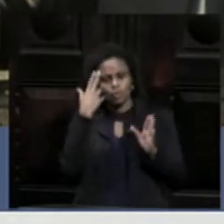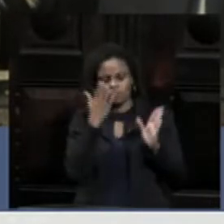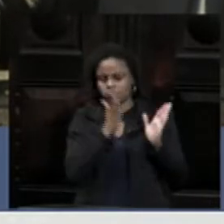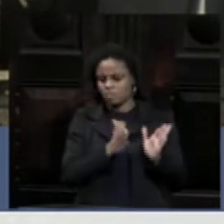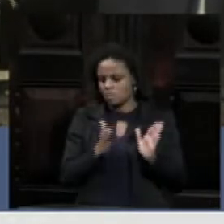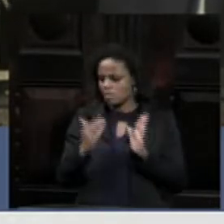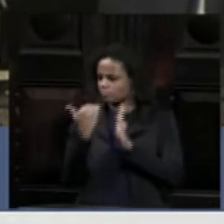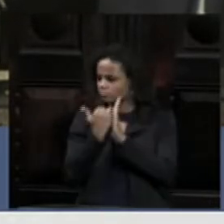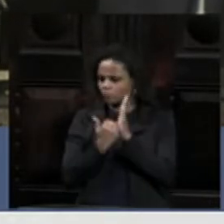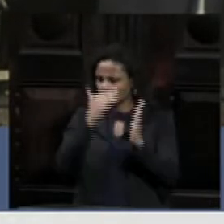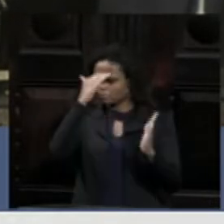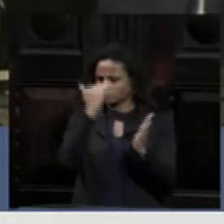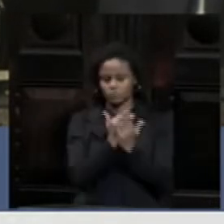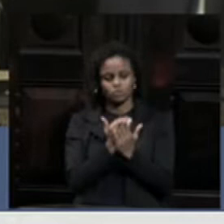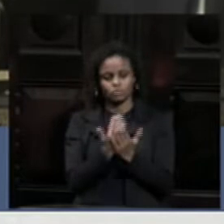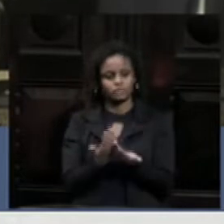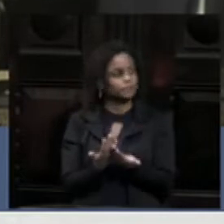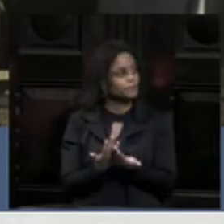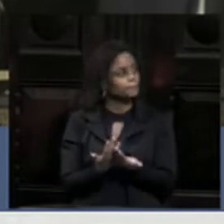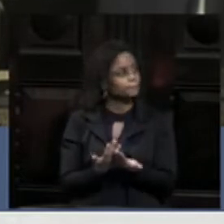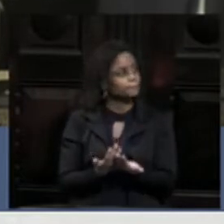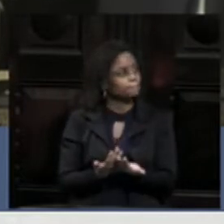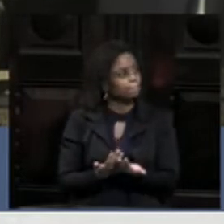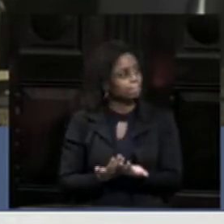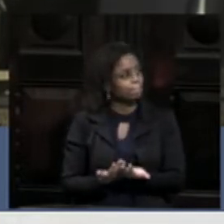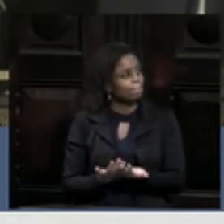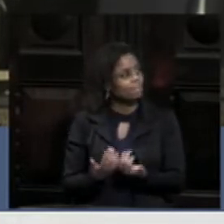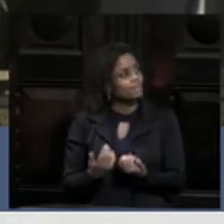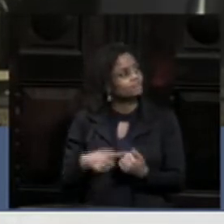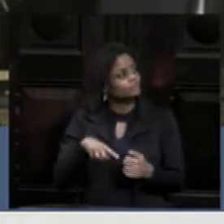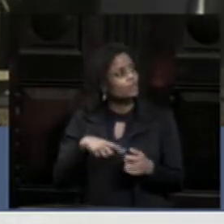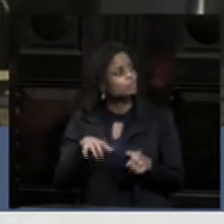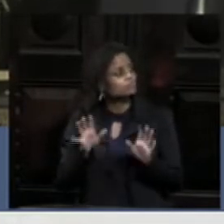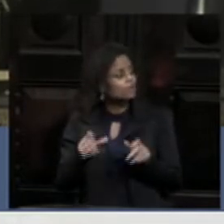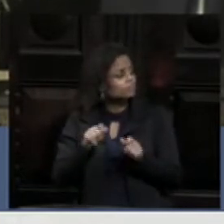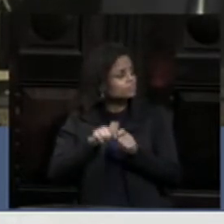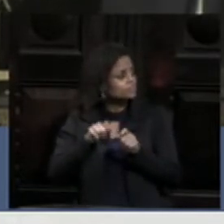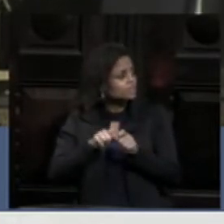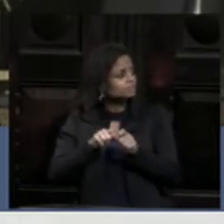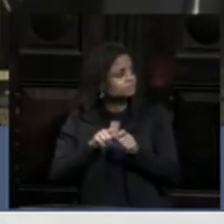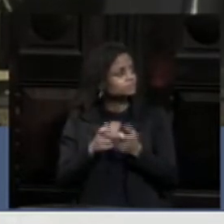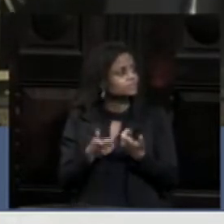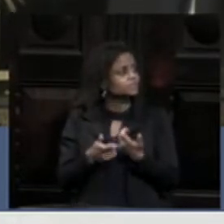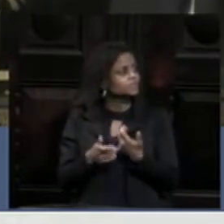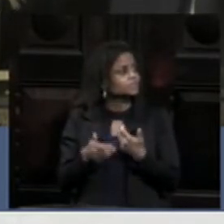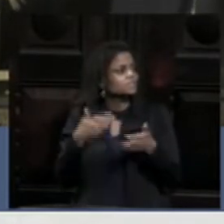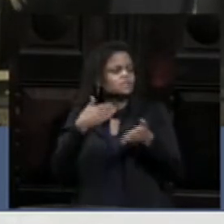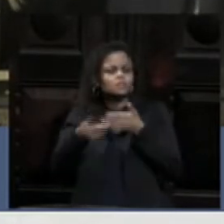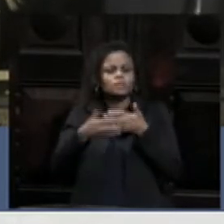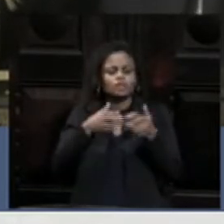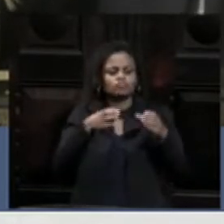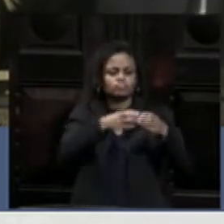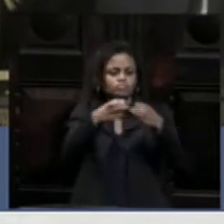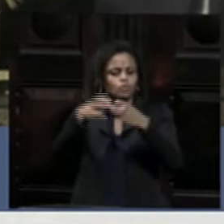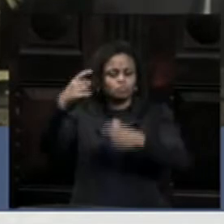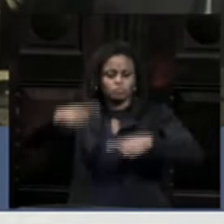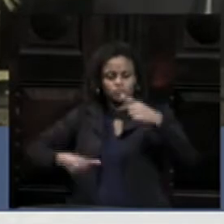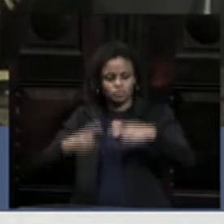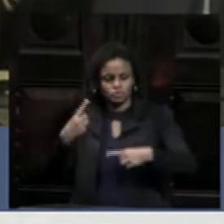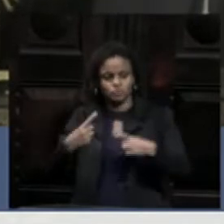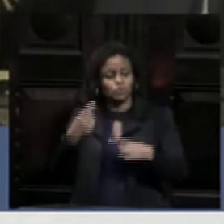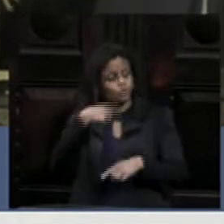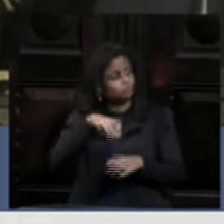quando o deputado pede para incluir pauta, para a gente fazer, a gente tem feito, independente do partido A, B, C, a gente tem feito aqui